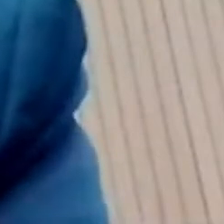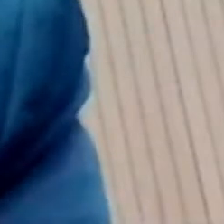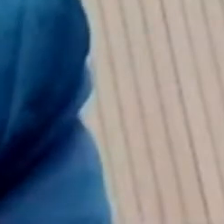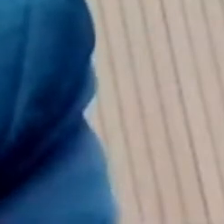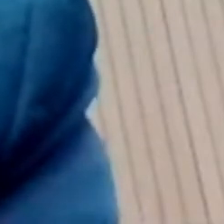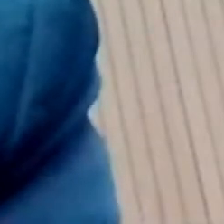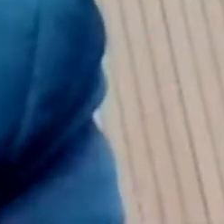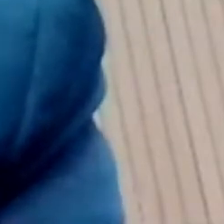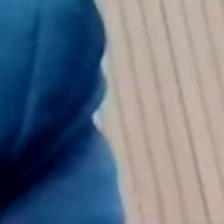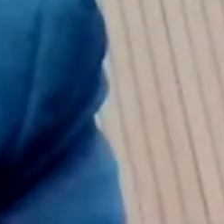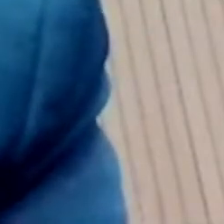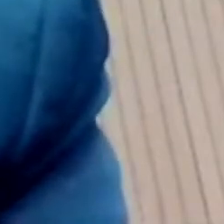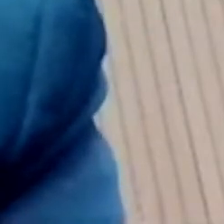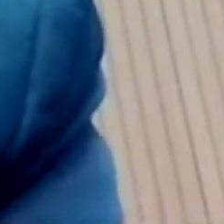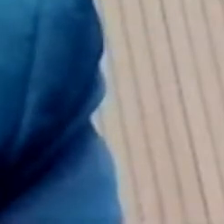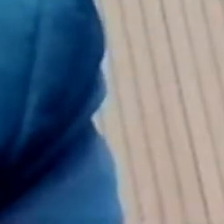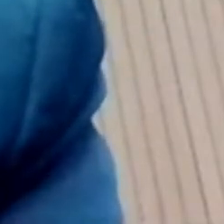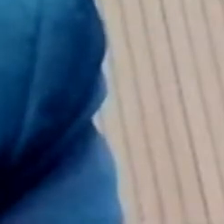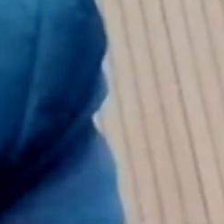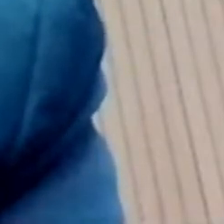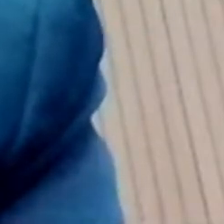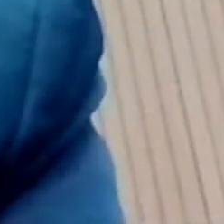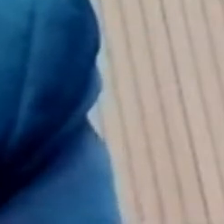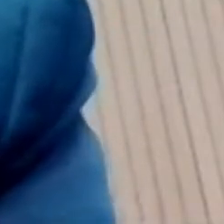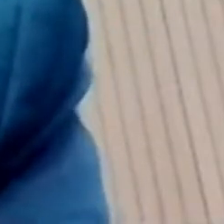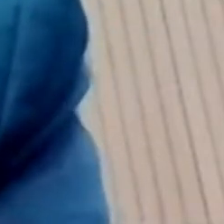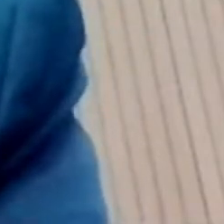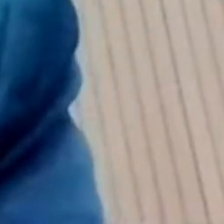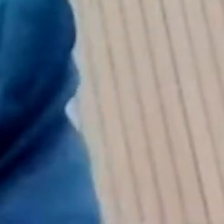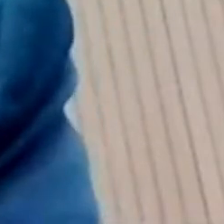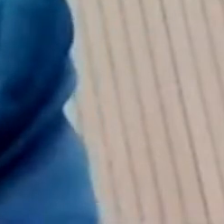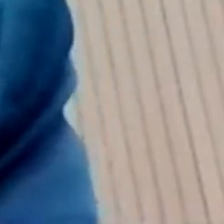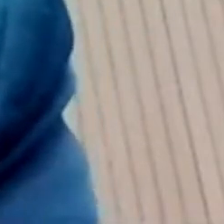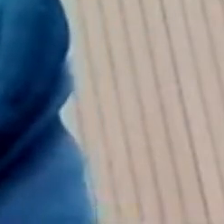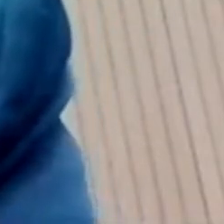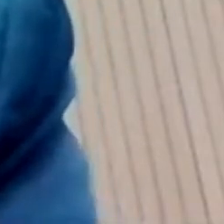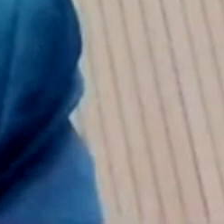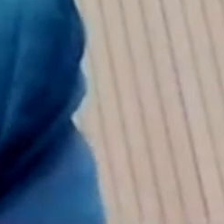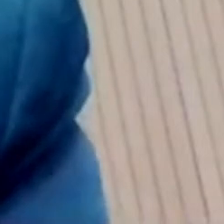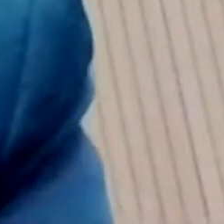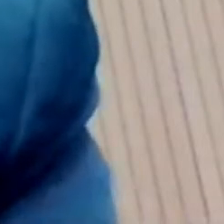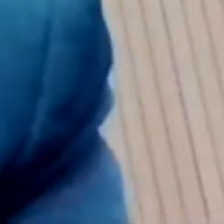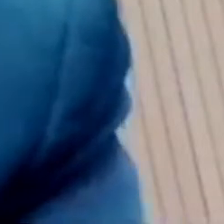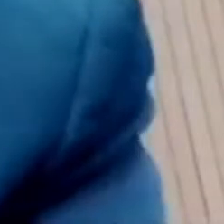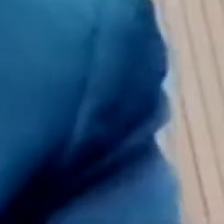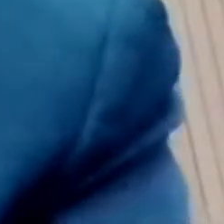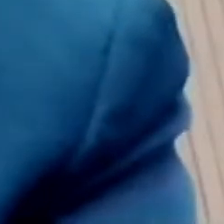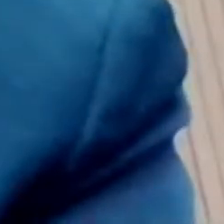tem uma conexão de internet atendendo aos serviços da prefeitura naquele local.